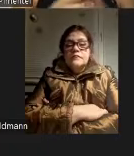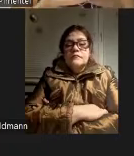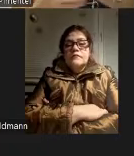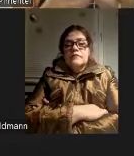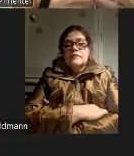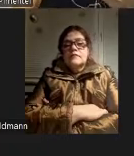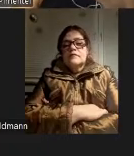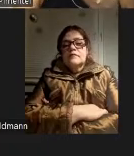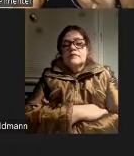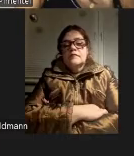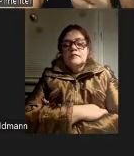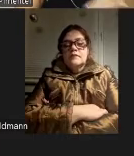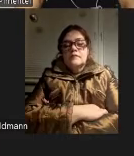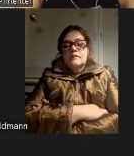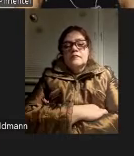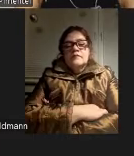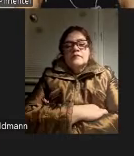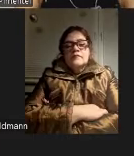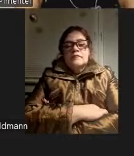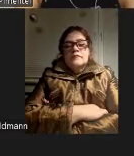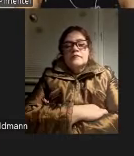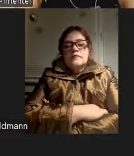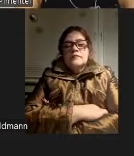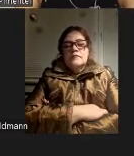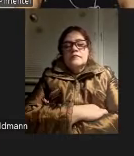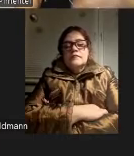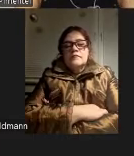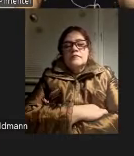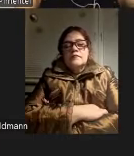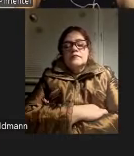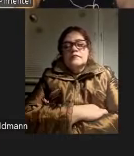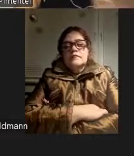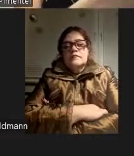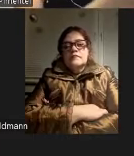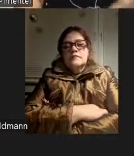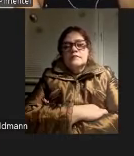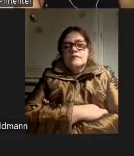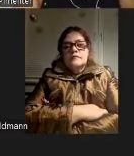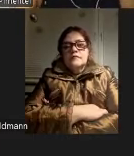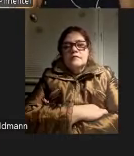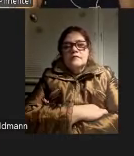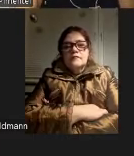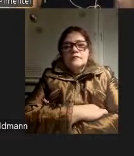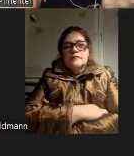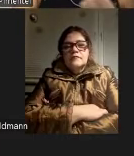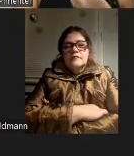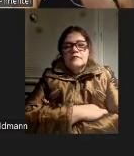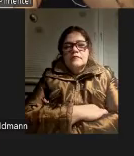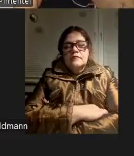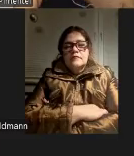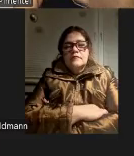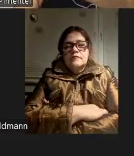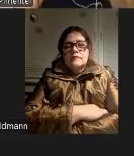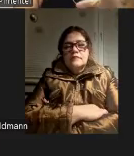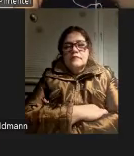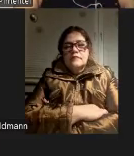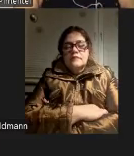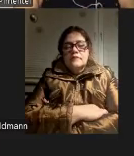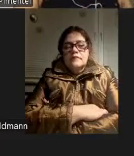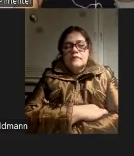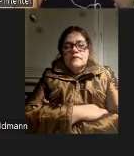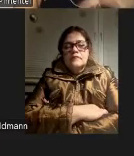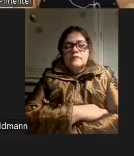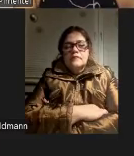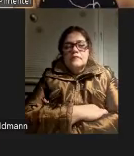vigília, mas só que ele já é mais, ele é um caminho, ele é uma empurrada para o sono, e ele já promove